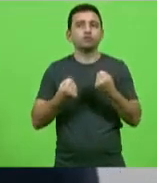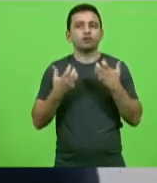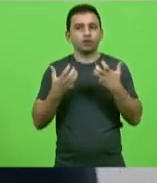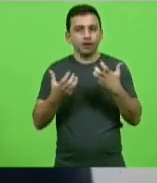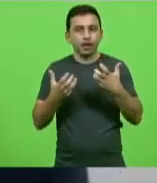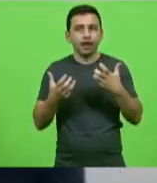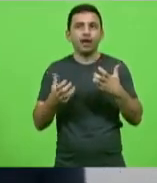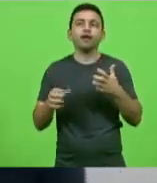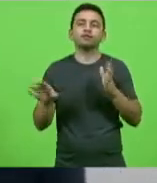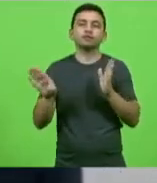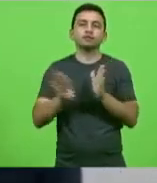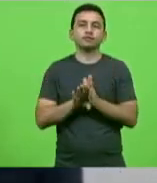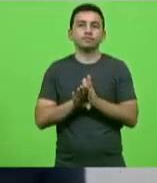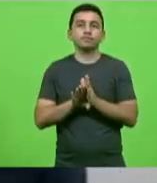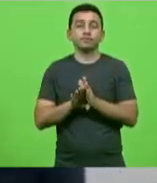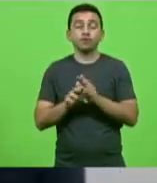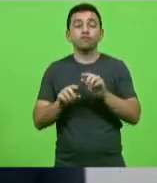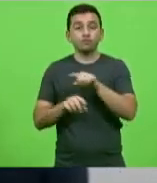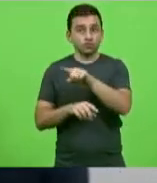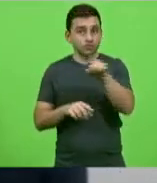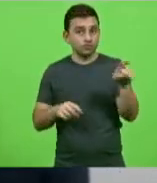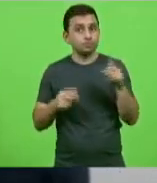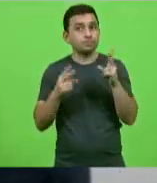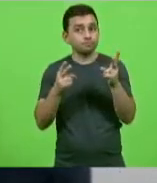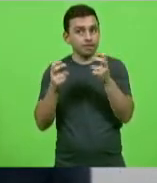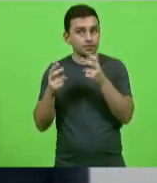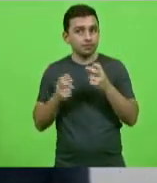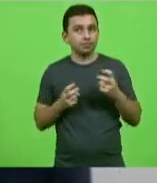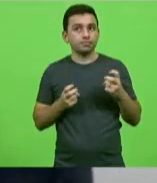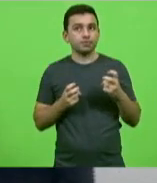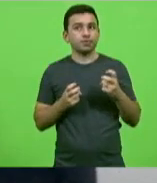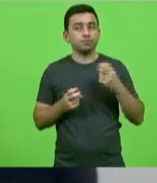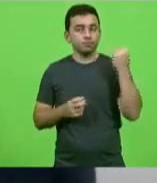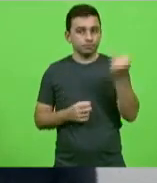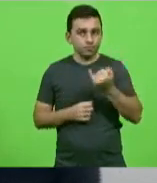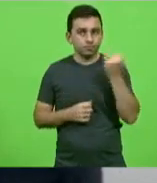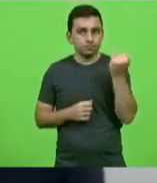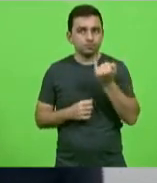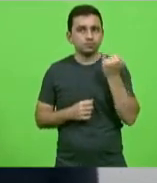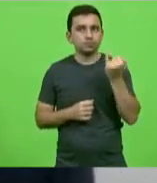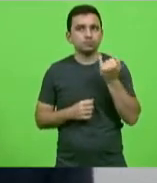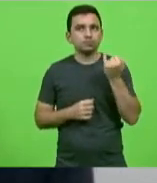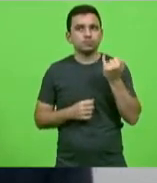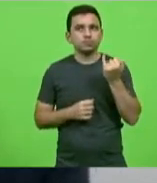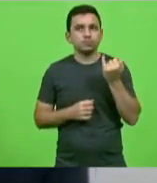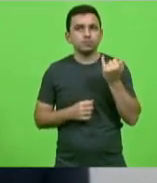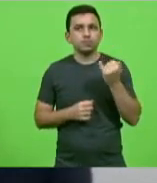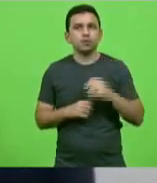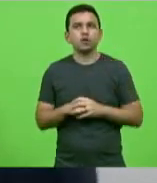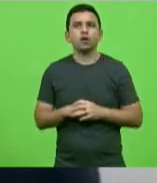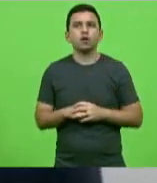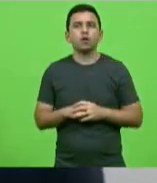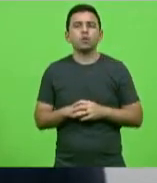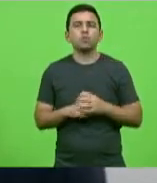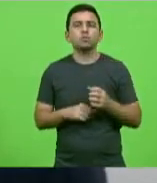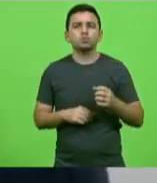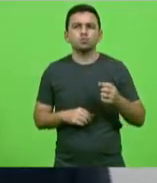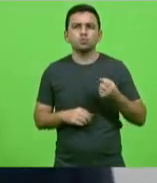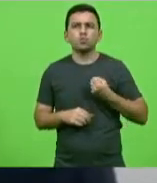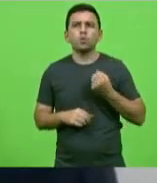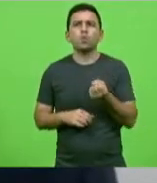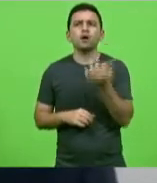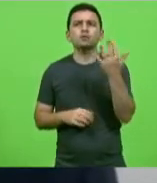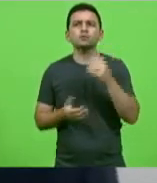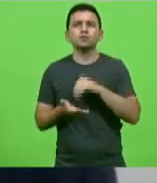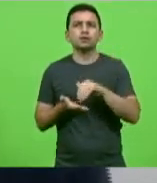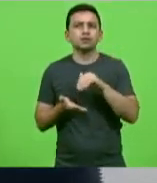isso ocorresse. Observe-se, nesta oportunidade, isso é importante, o número inusual de